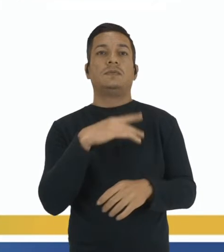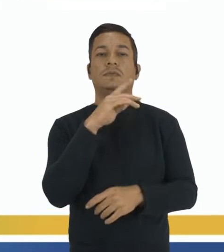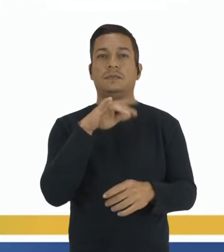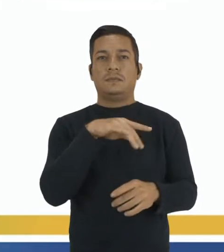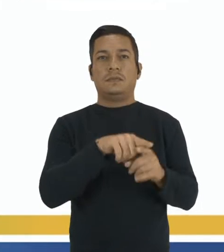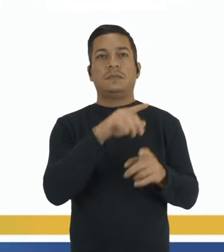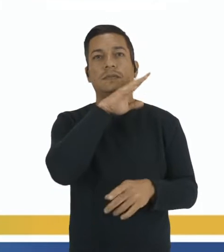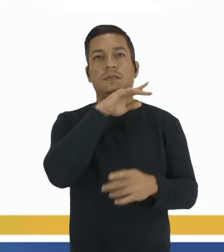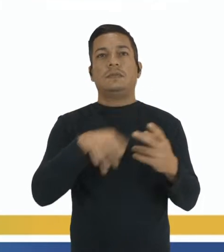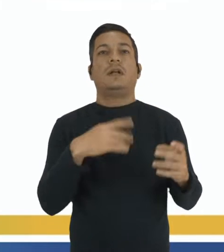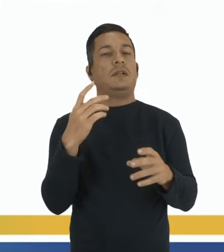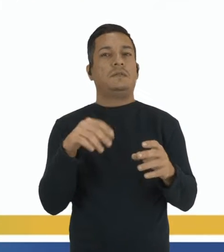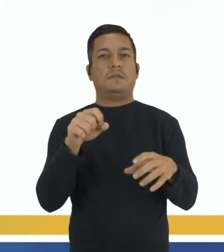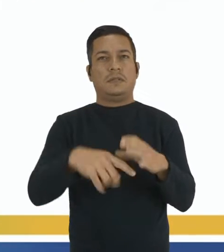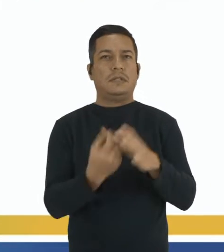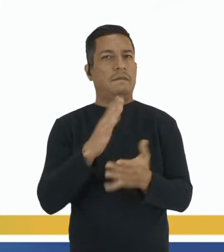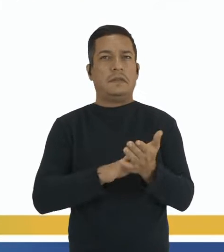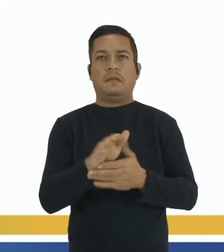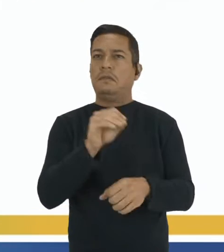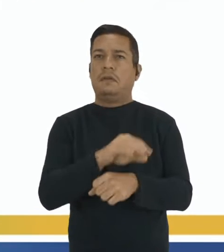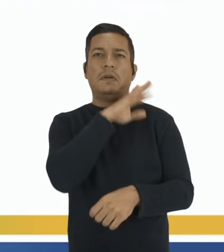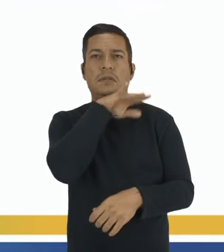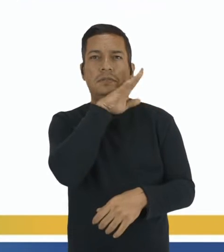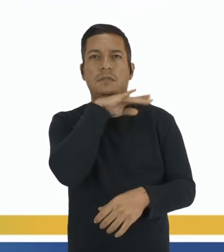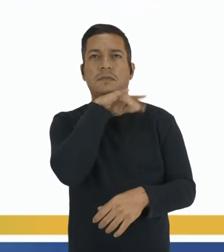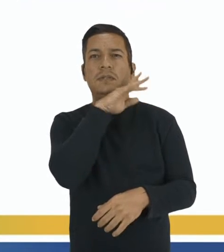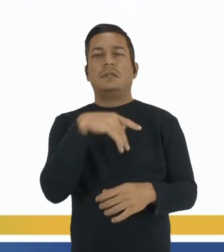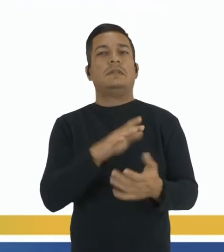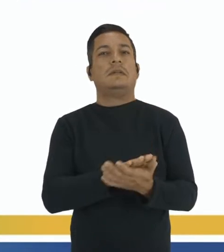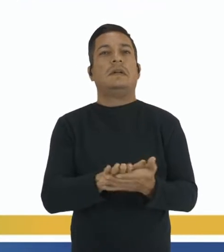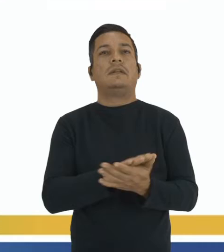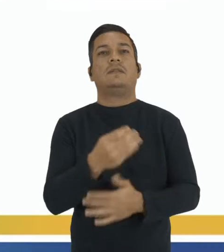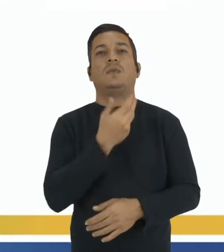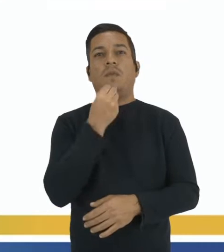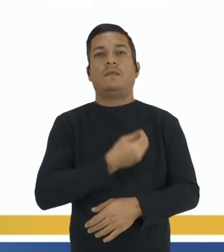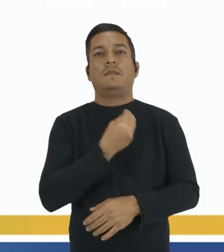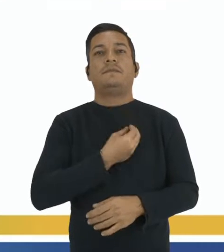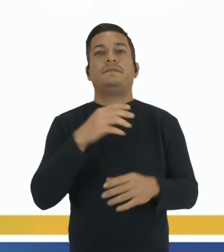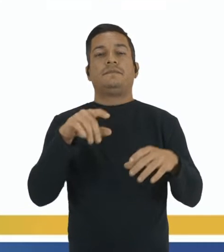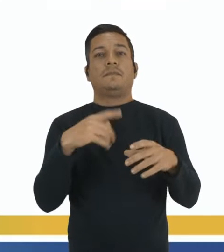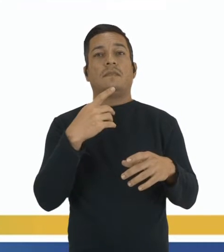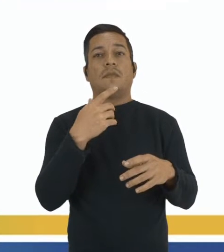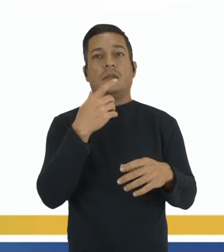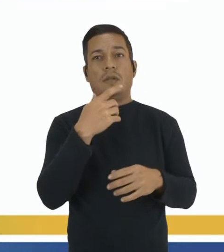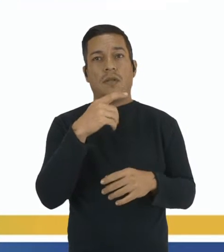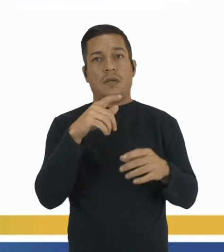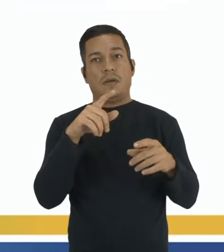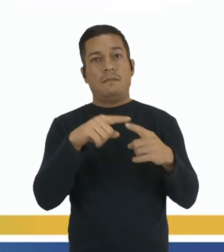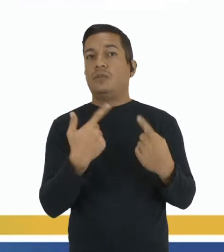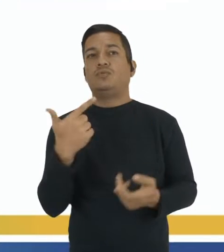nem construíam suas casas. Os homens nessa época viviam em cavernas e grutas e não existia a ideia de número, mas eles tinham